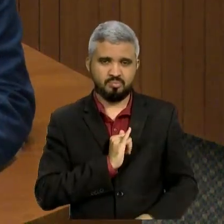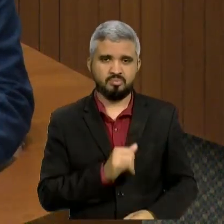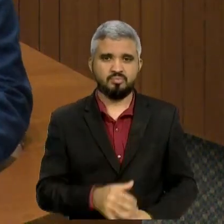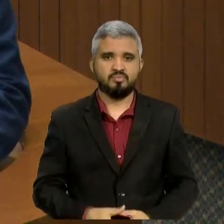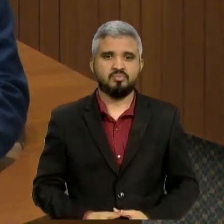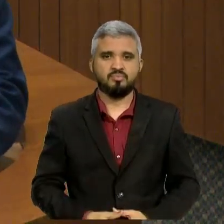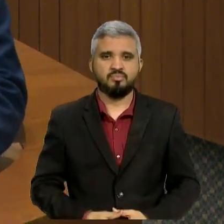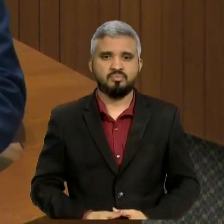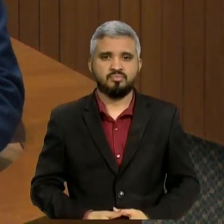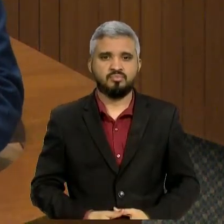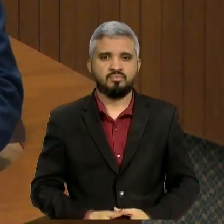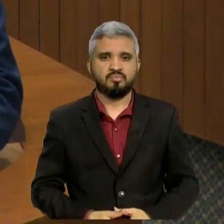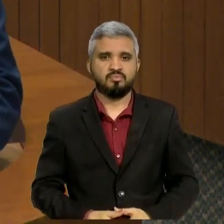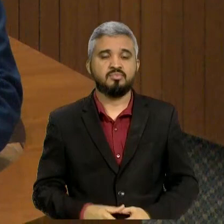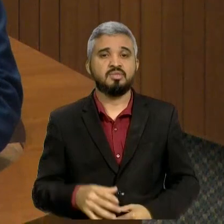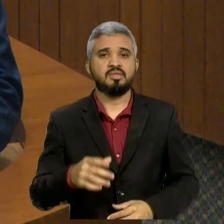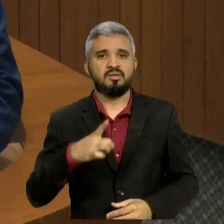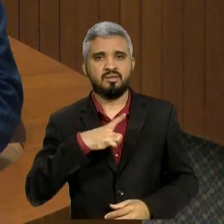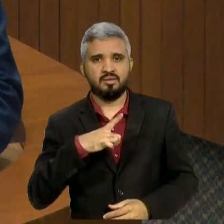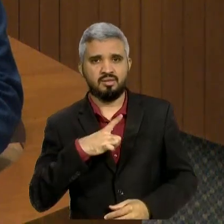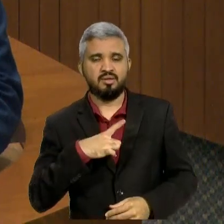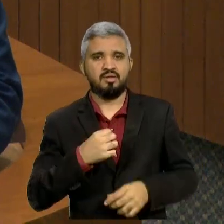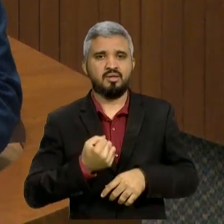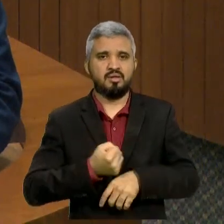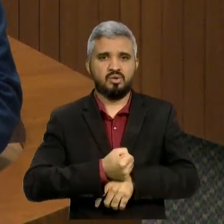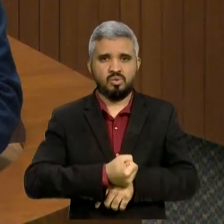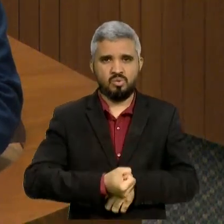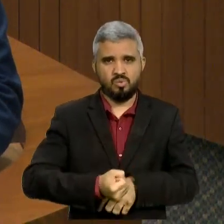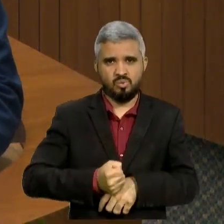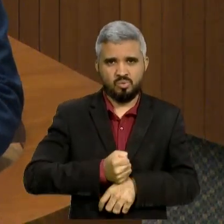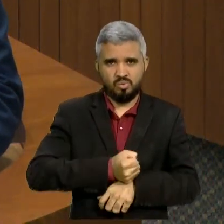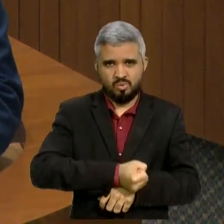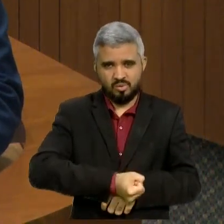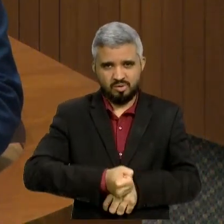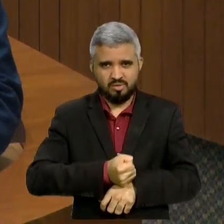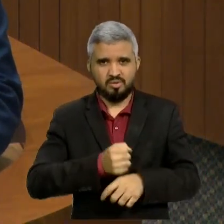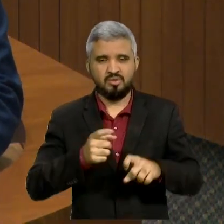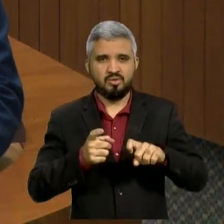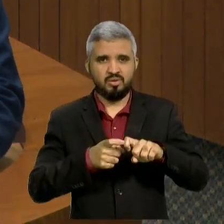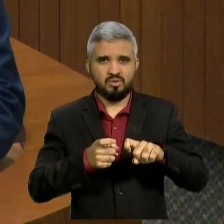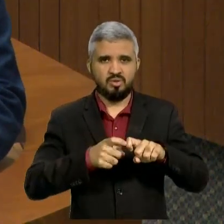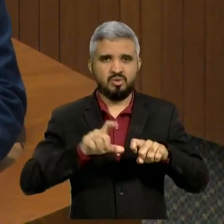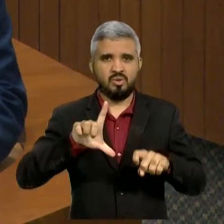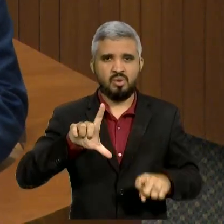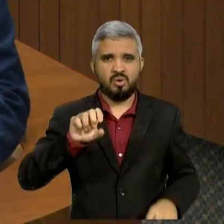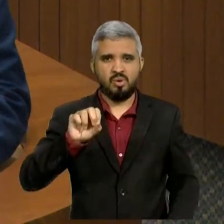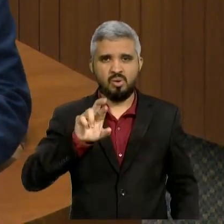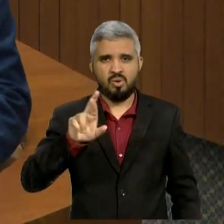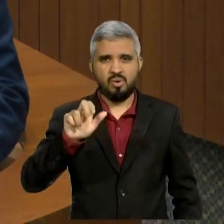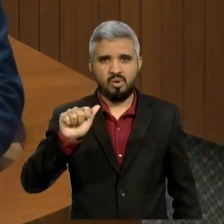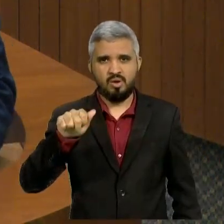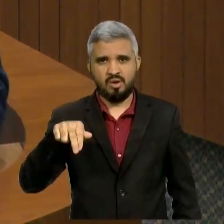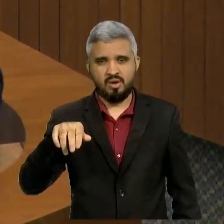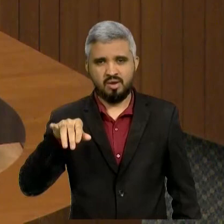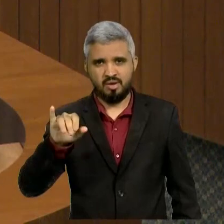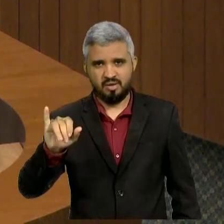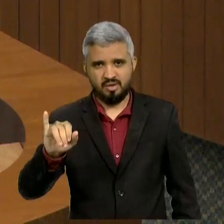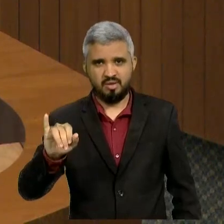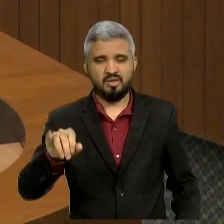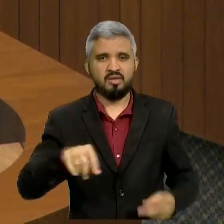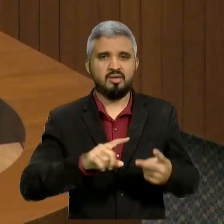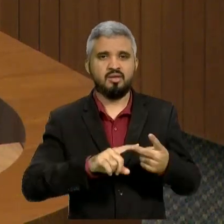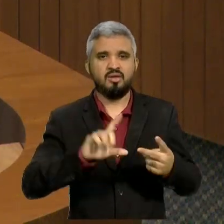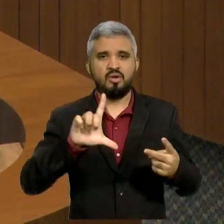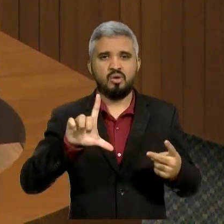através de exame de de ultrassom Dr Lon raim Dr Ricardo Rômulo Dr Ivan Dr Ivan sempre que vai leva a sua